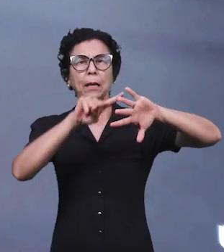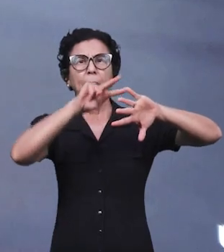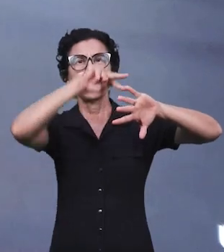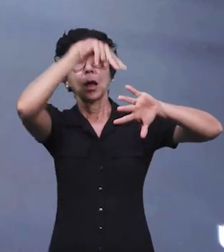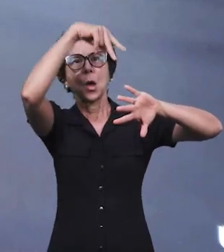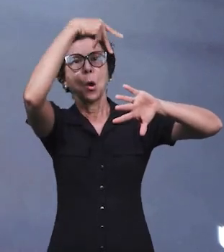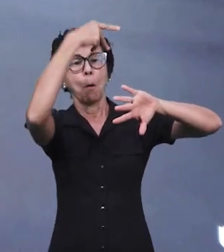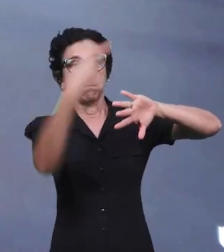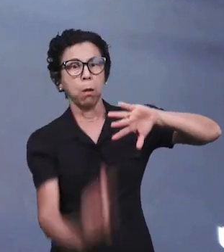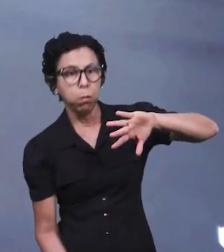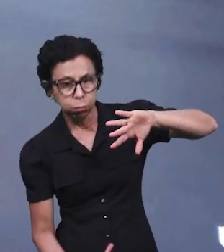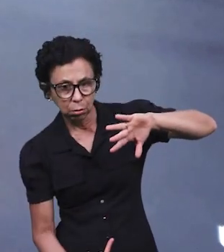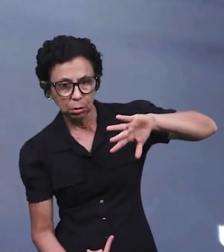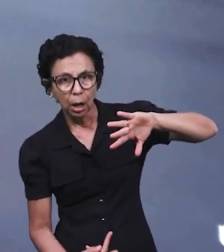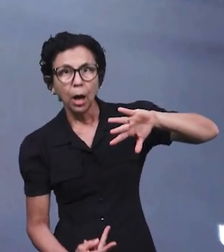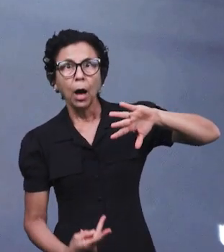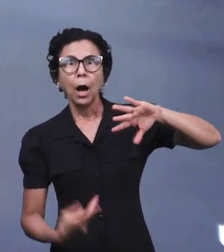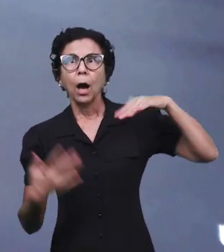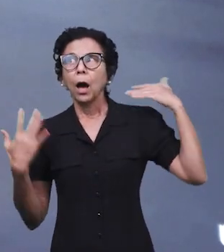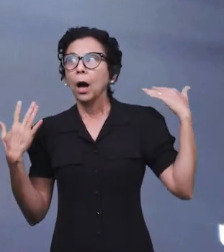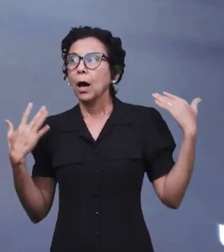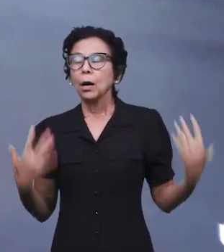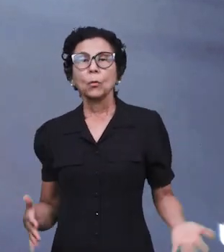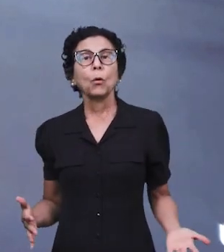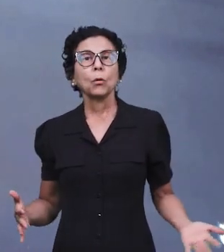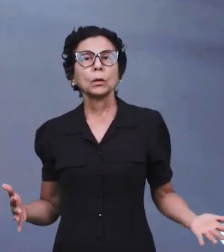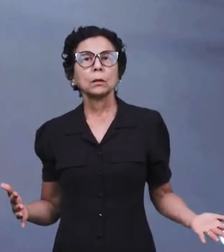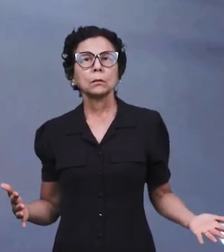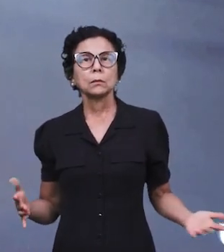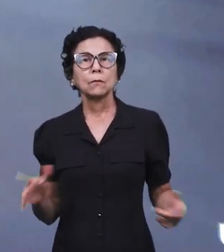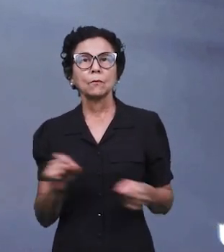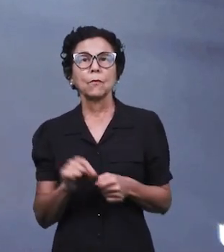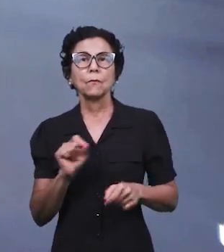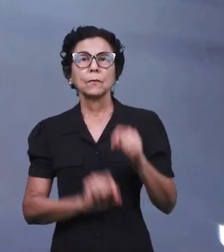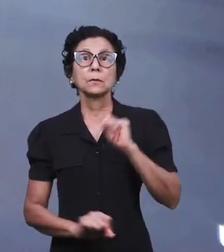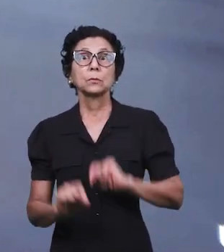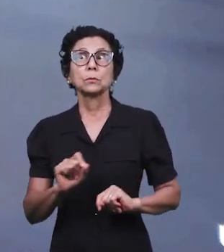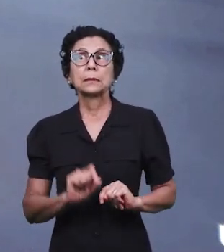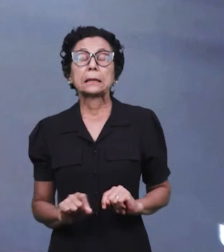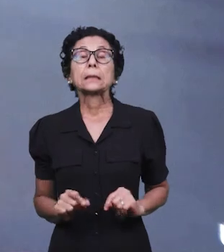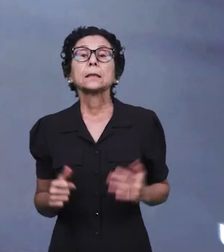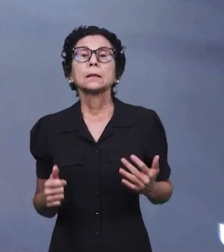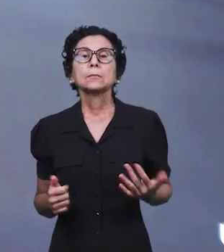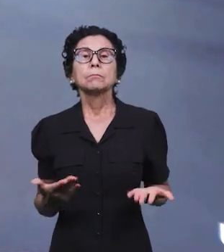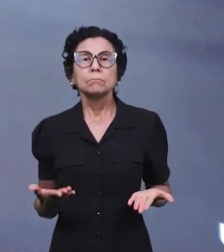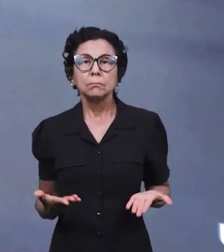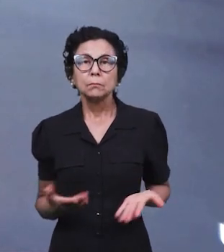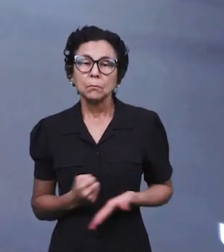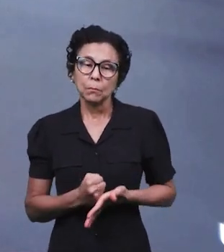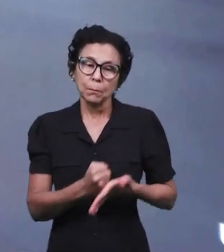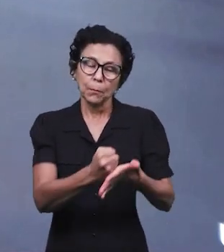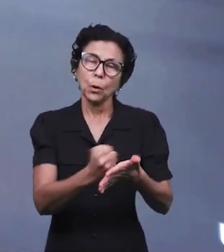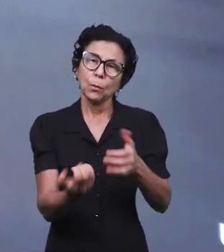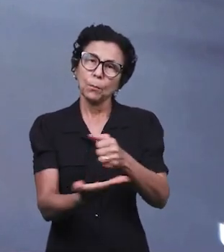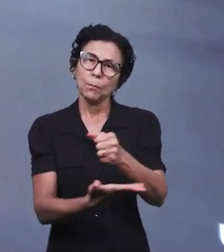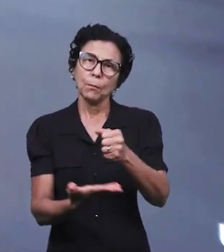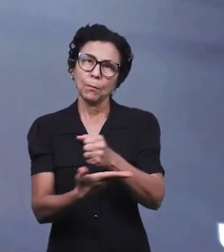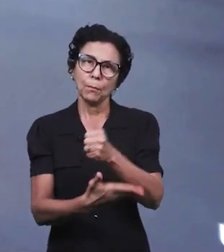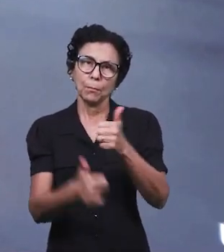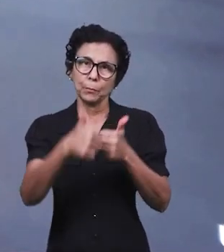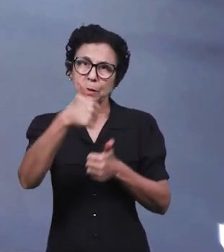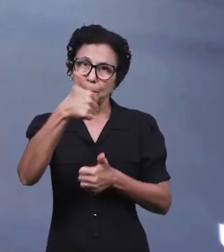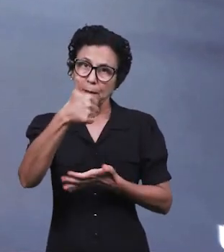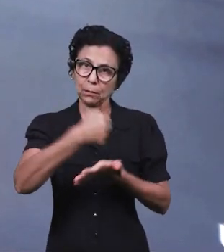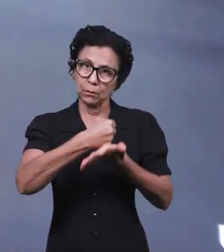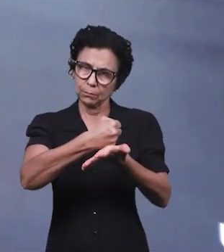nós falamos, o primeiro socorros é o quê? É para trazer o quê? Um suporte básico para a pessoa